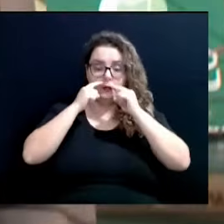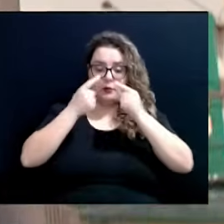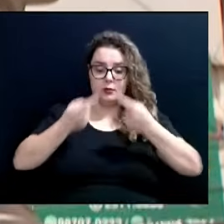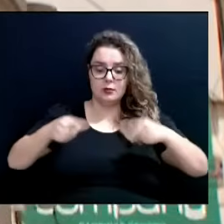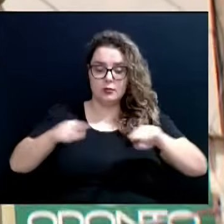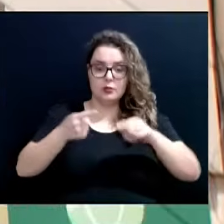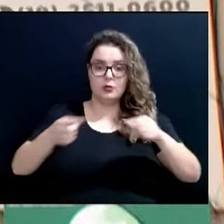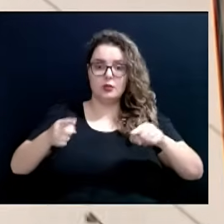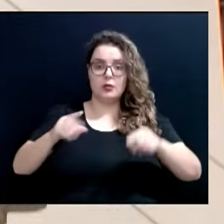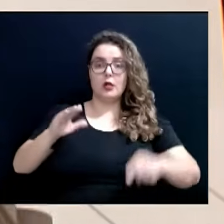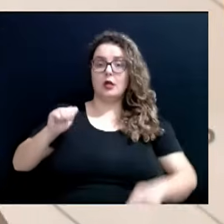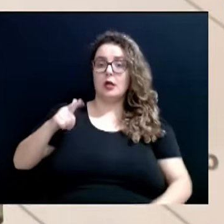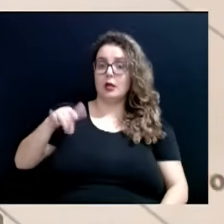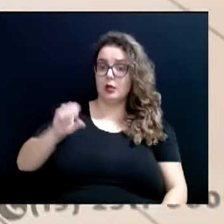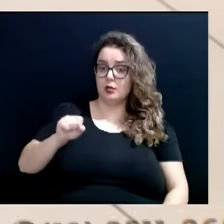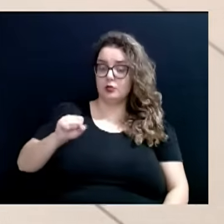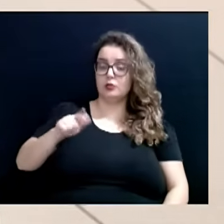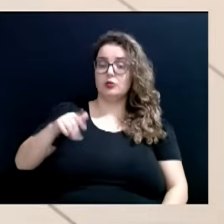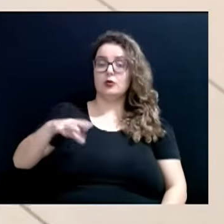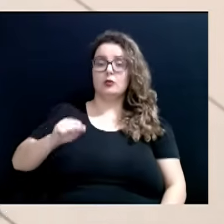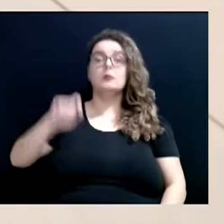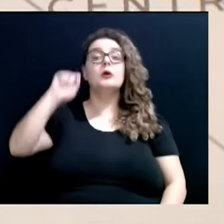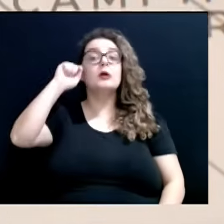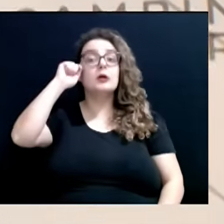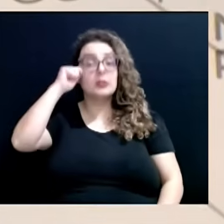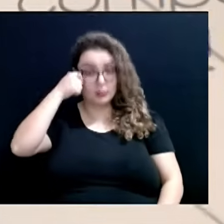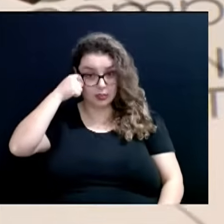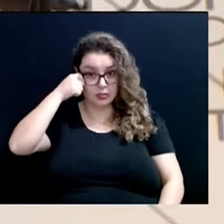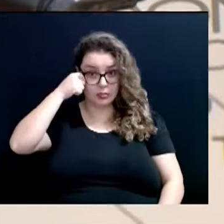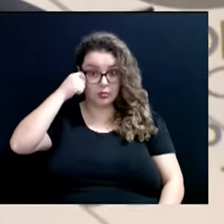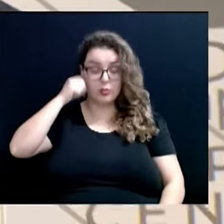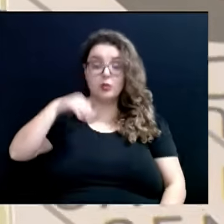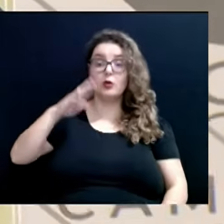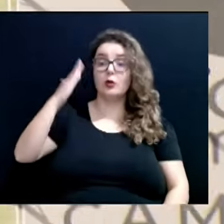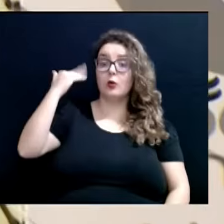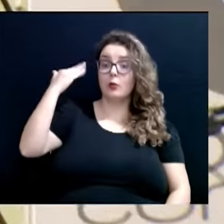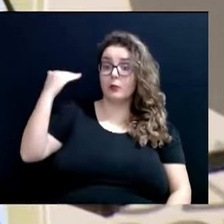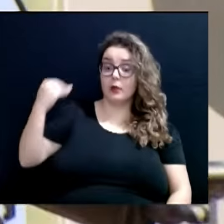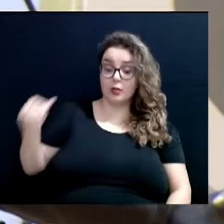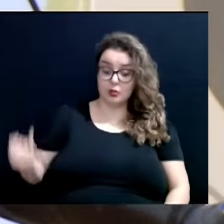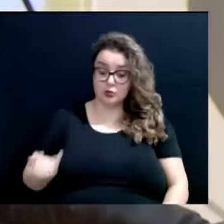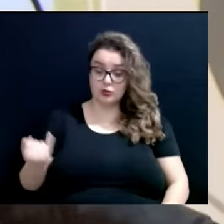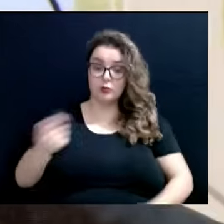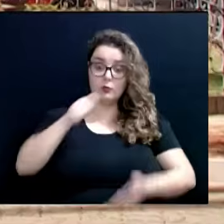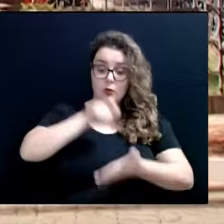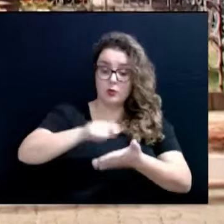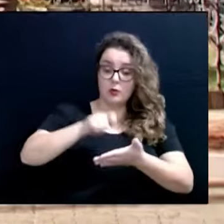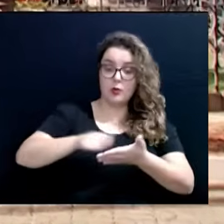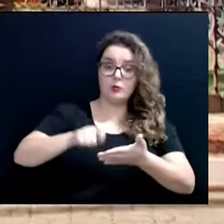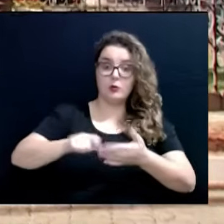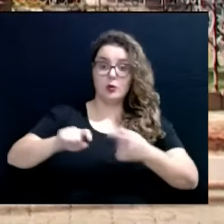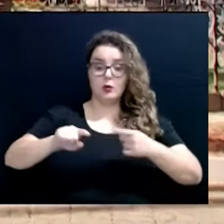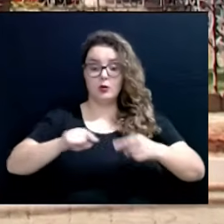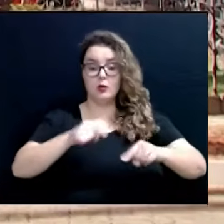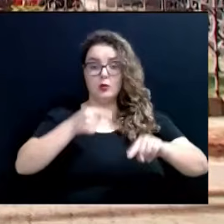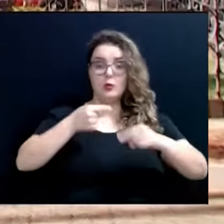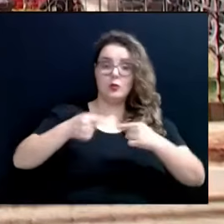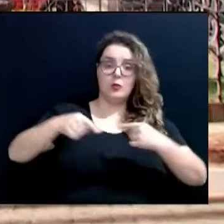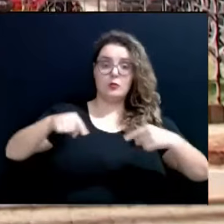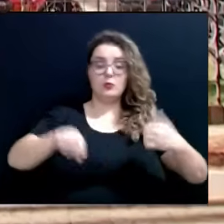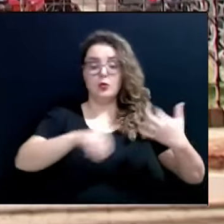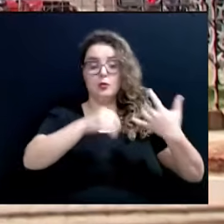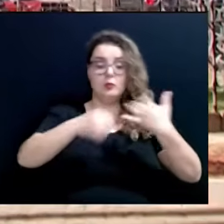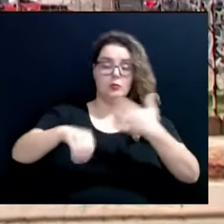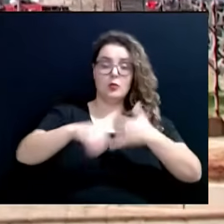Carlos Gomes era negro e foi o mais importante compositor de ópera brasileiro. O autor de O